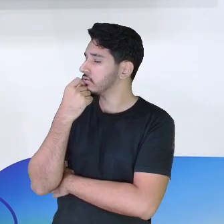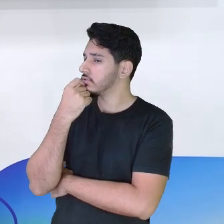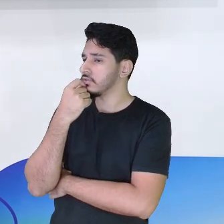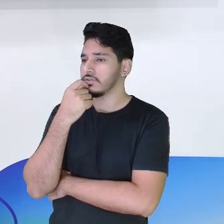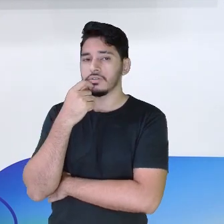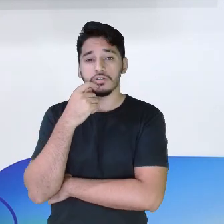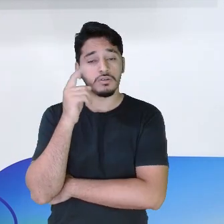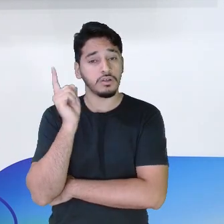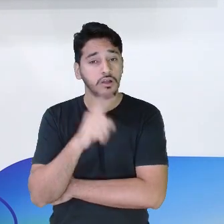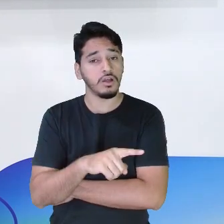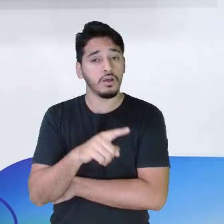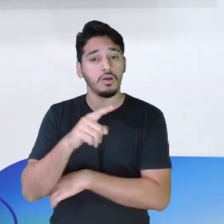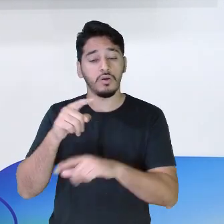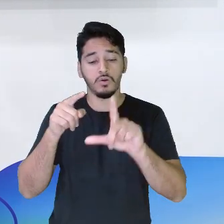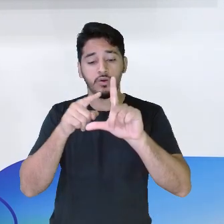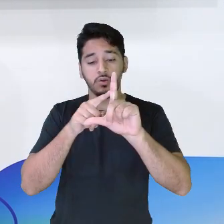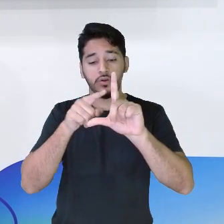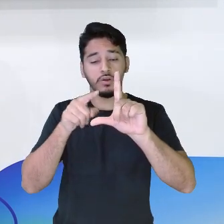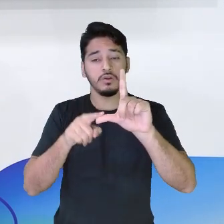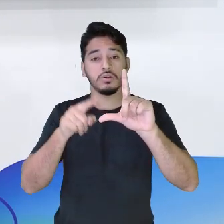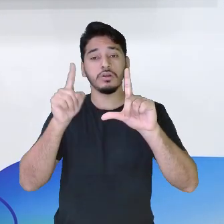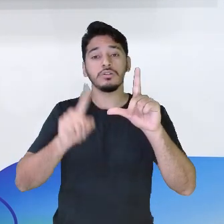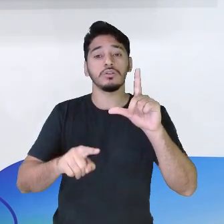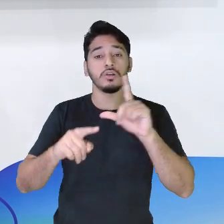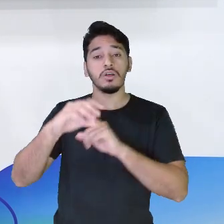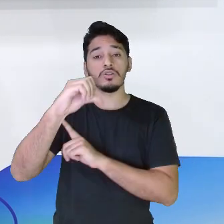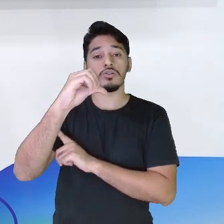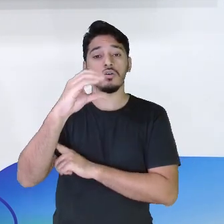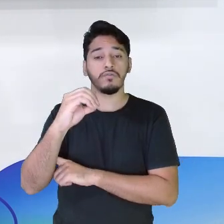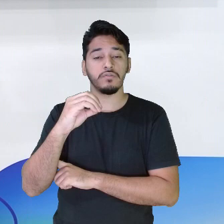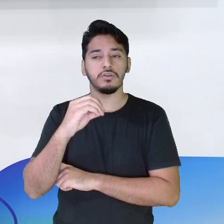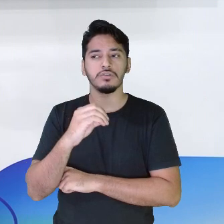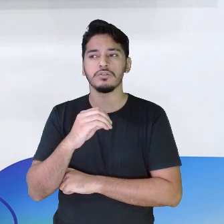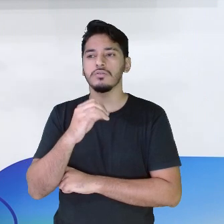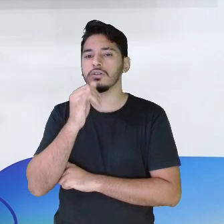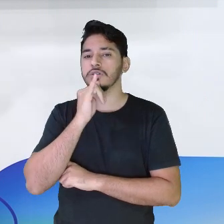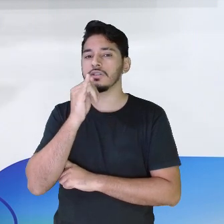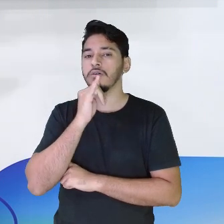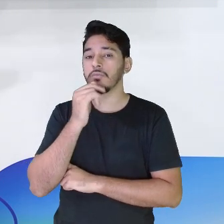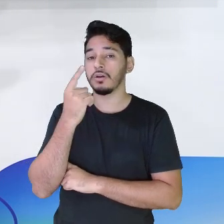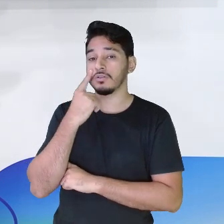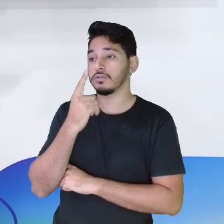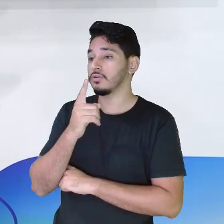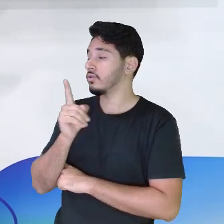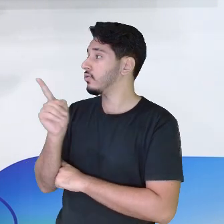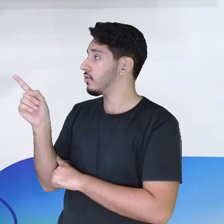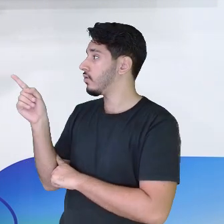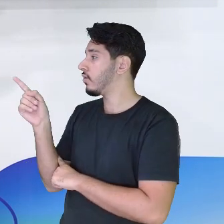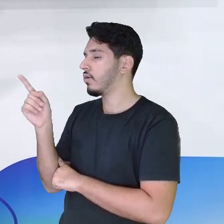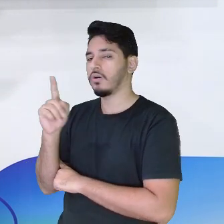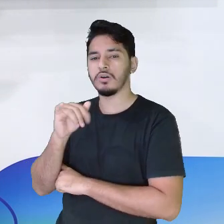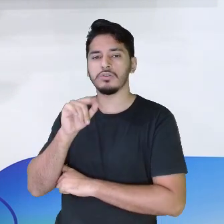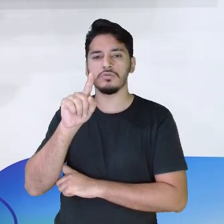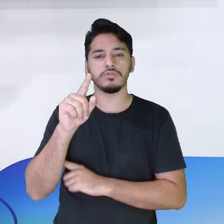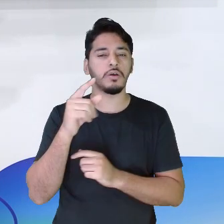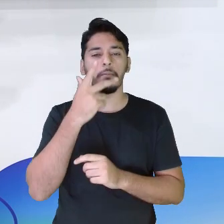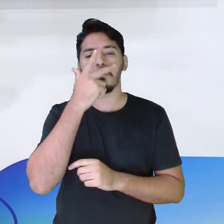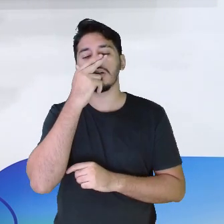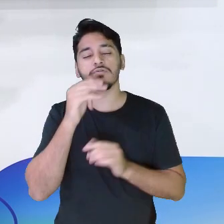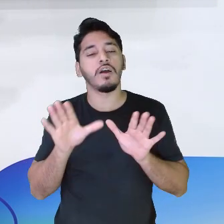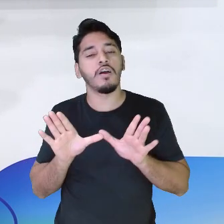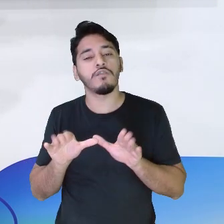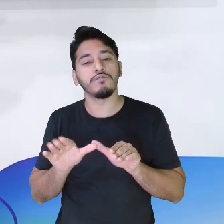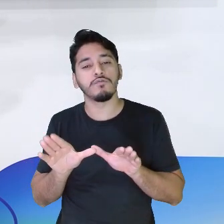Ângulo de 90 graus. E se eu pedisse, por exemplo, para você fazer assim, como se você fosse